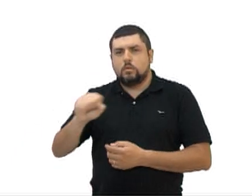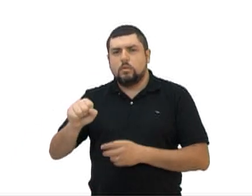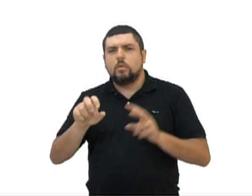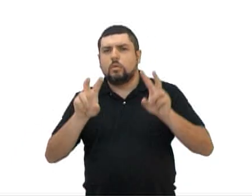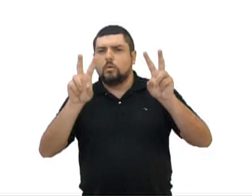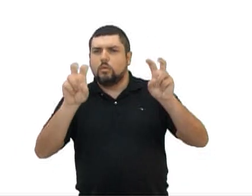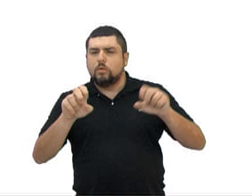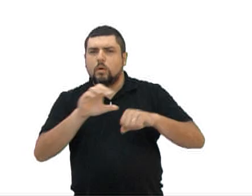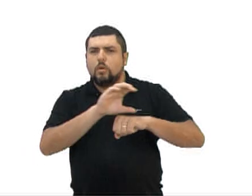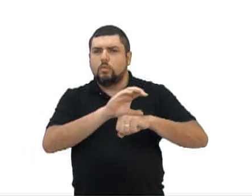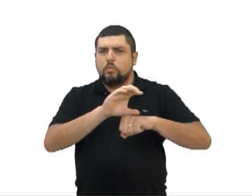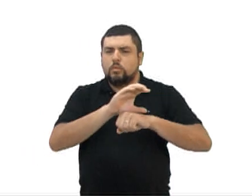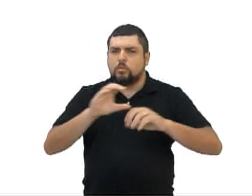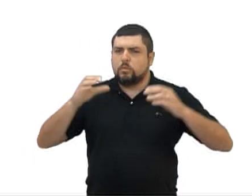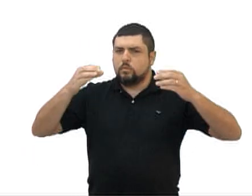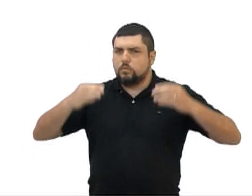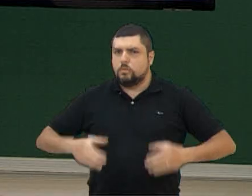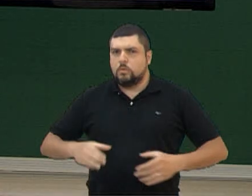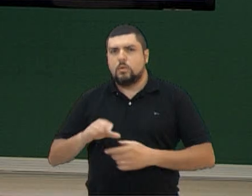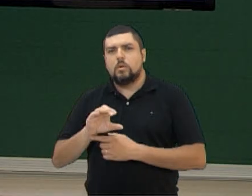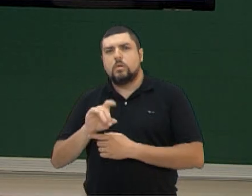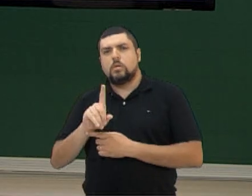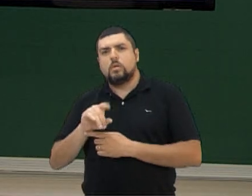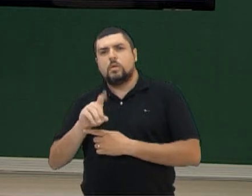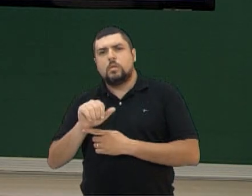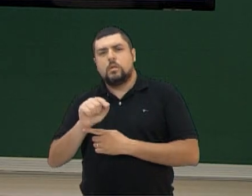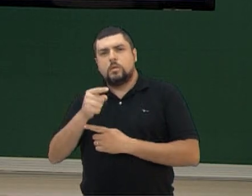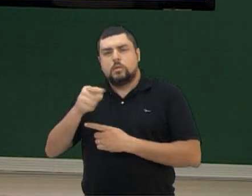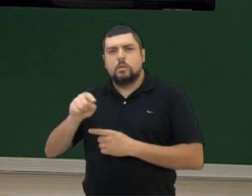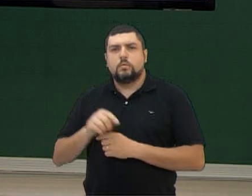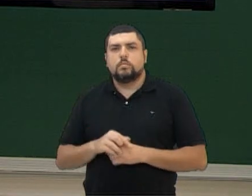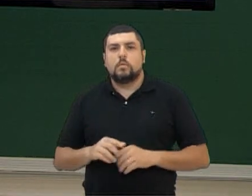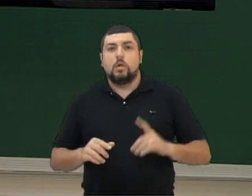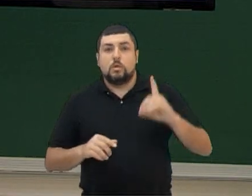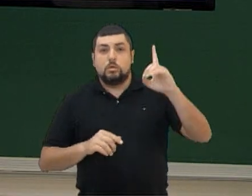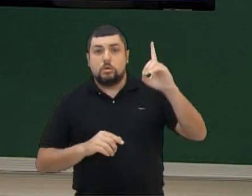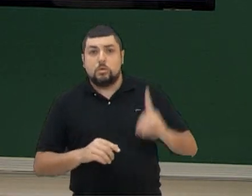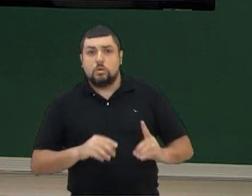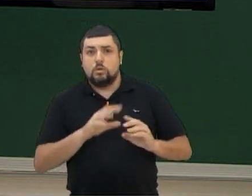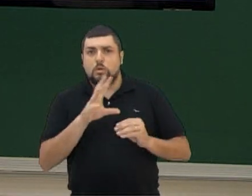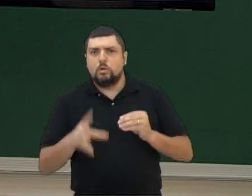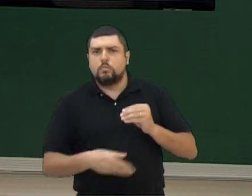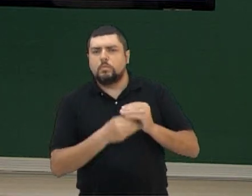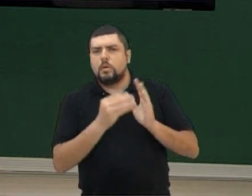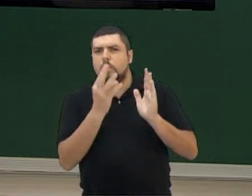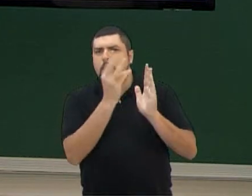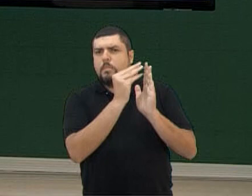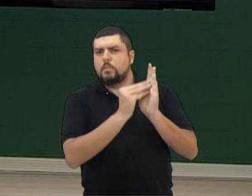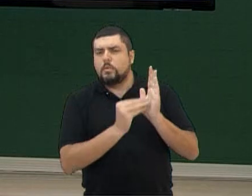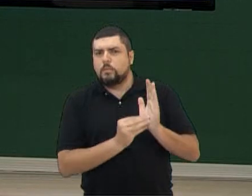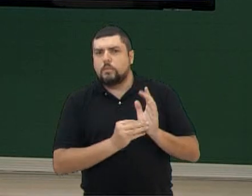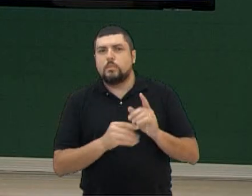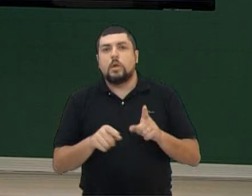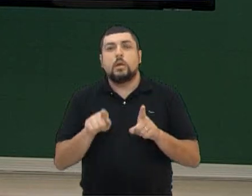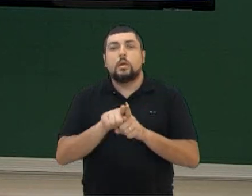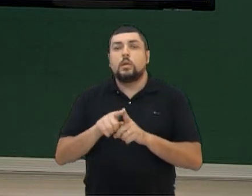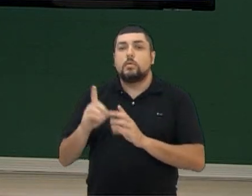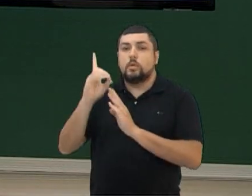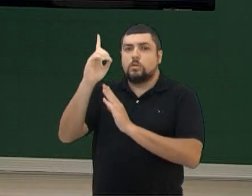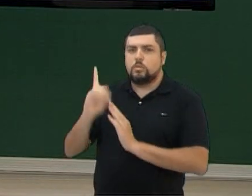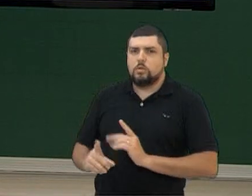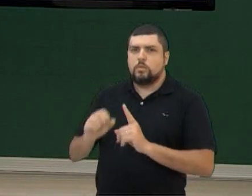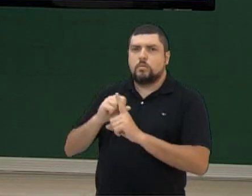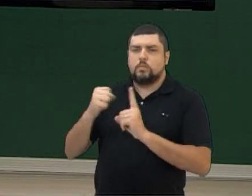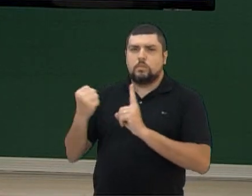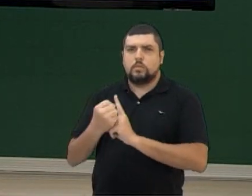Ela ampliou direitos também, mas ela ampliou, acima de tudo, os direitos chamados de direitos sociais. A